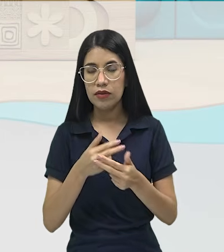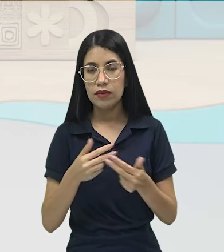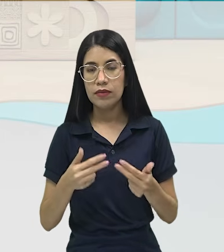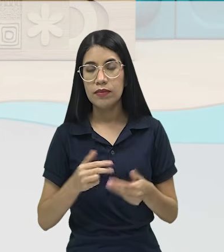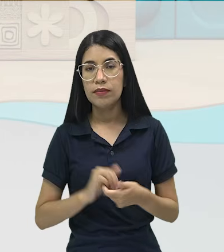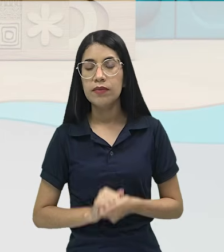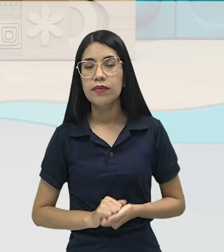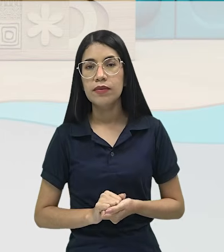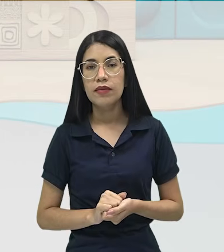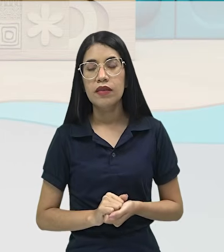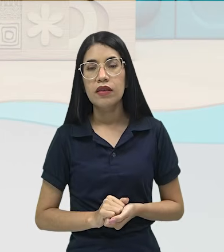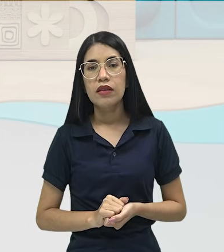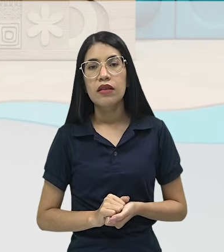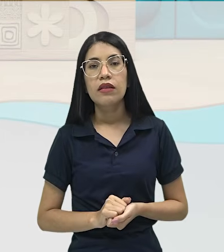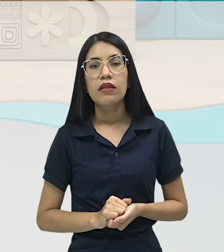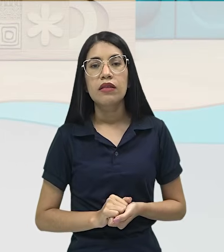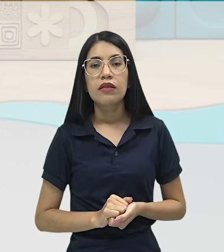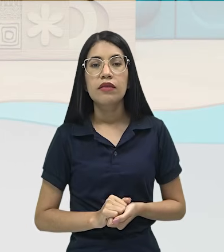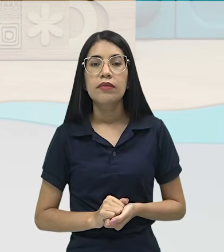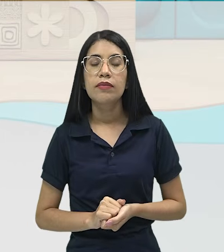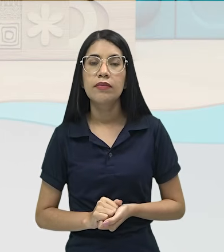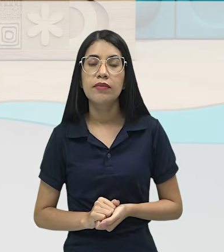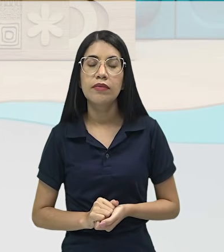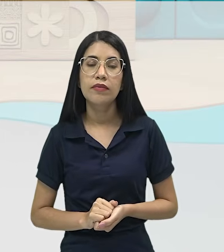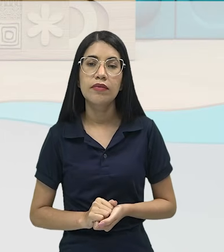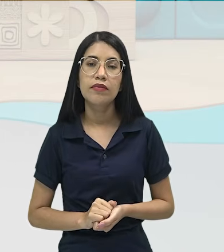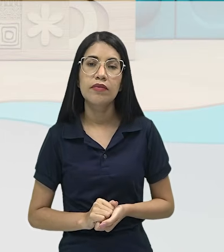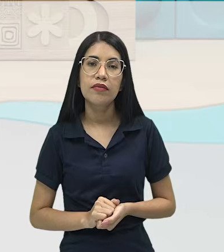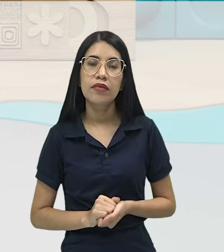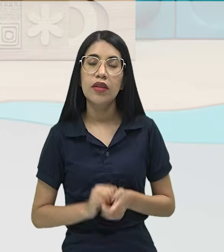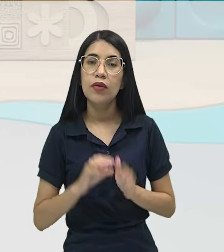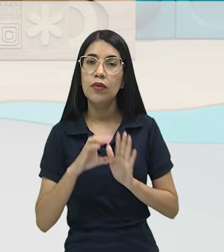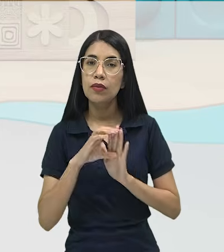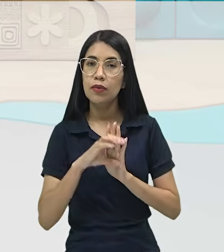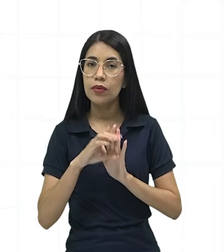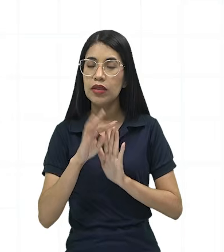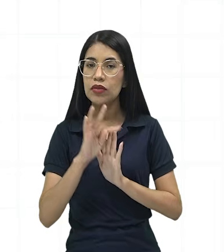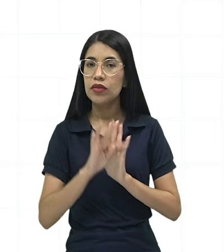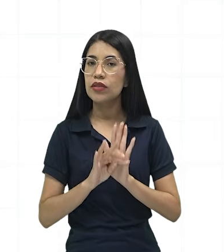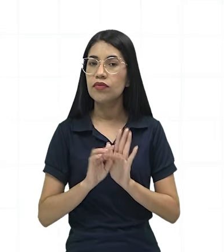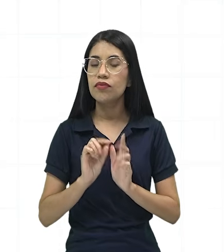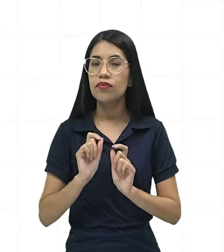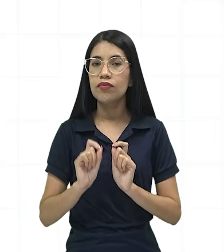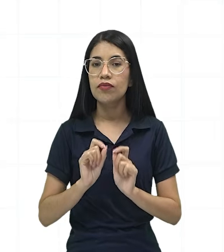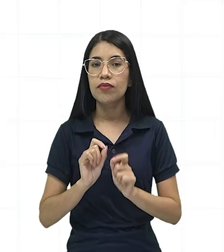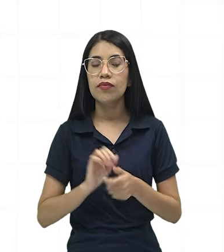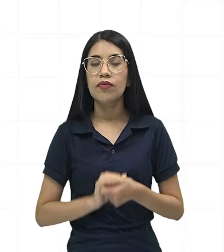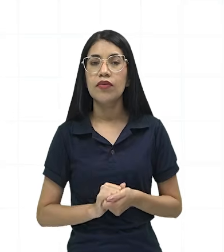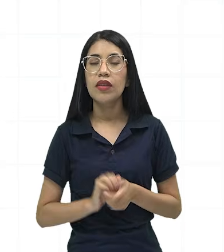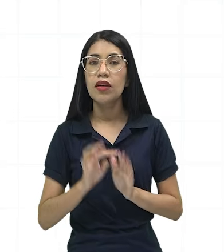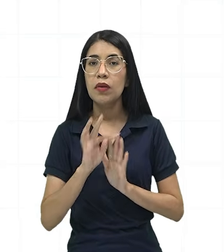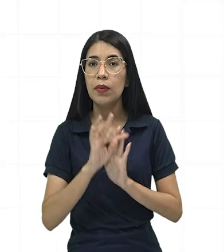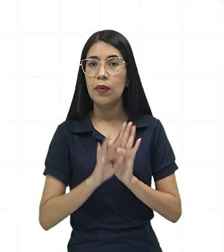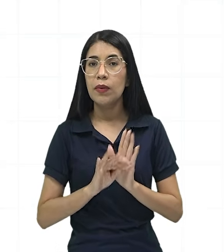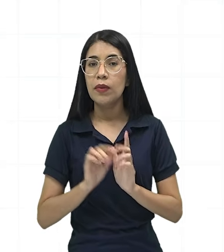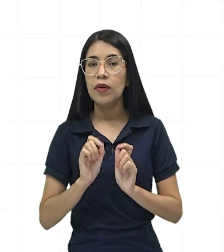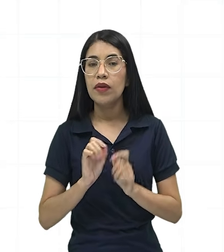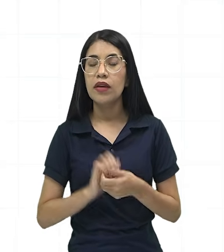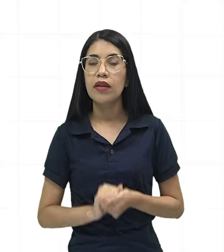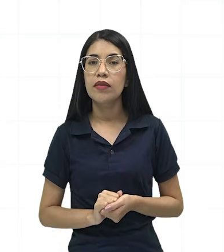Certo? Então, vamos aí ao conceito de texto, né? Temos aí, olha, o texto é uma